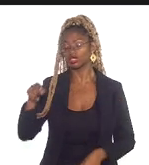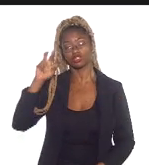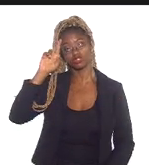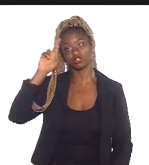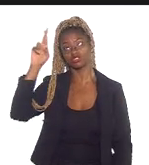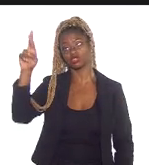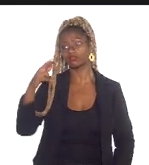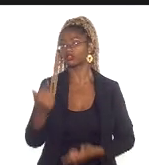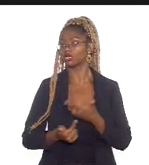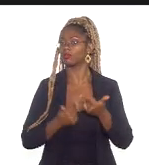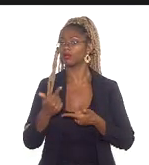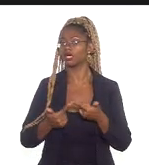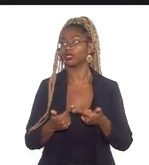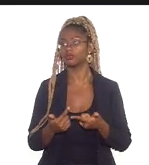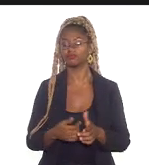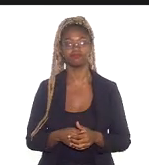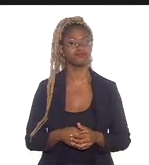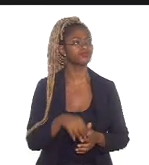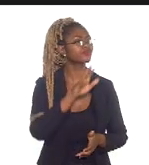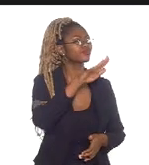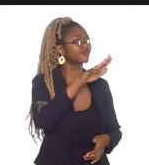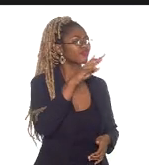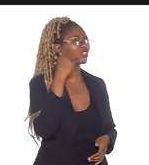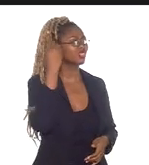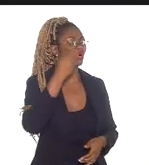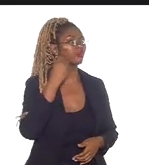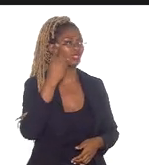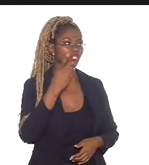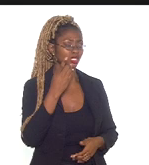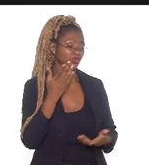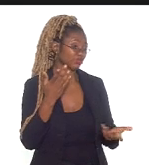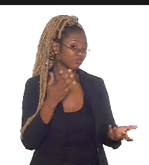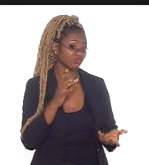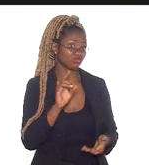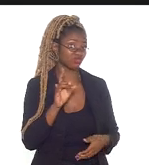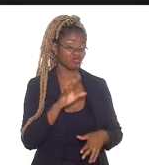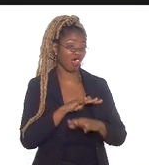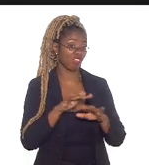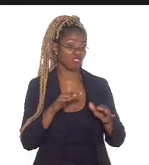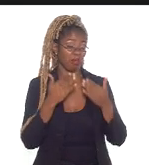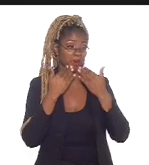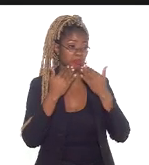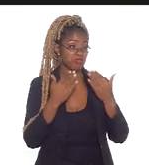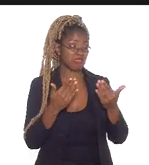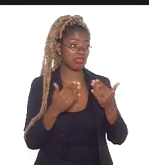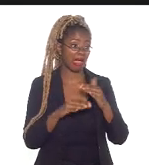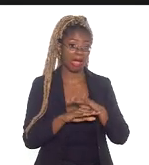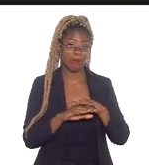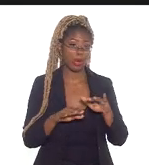trabalha. Deputado, era isso que eu tinha para apresentar.